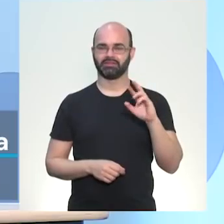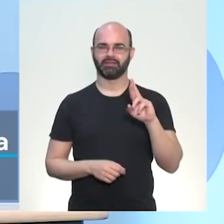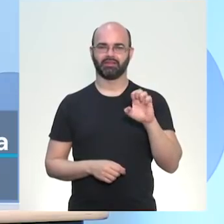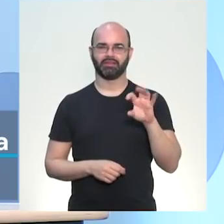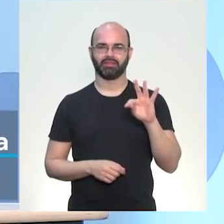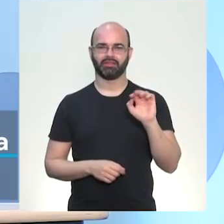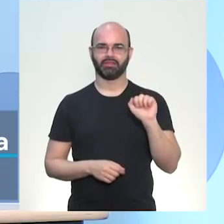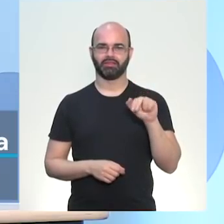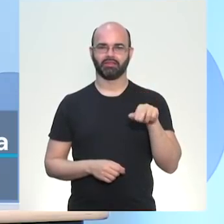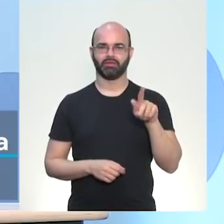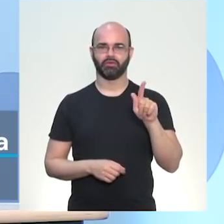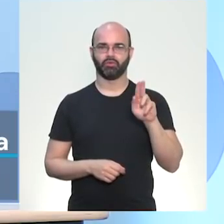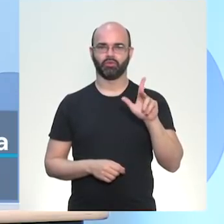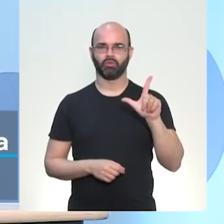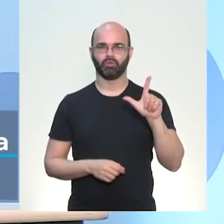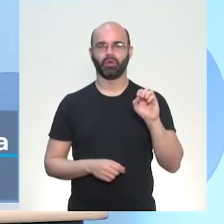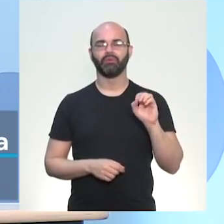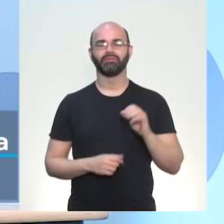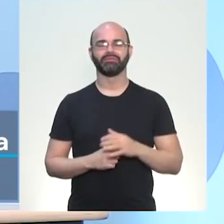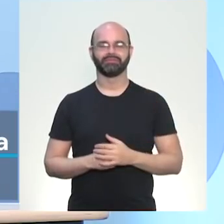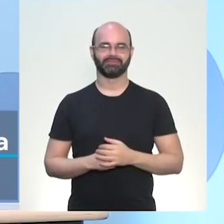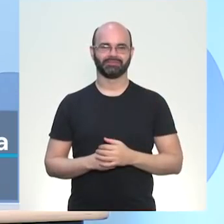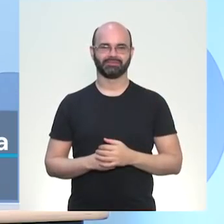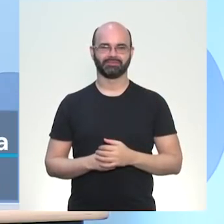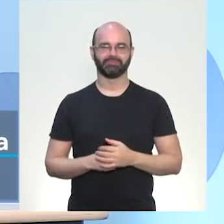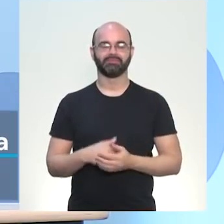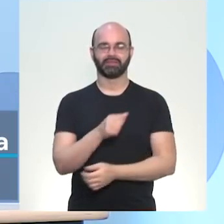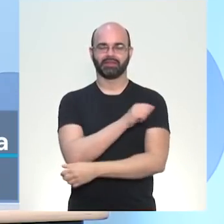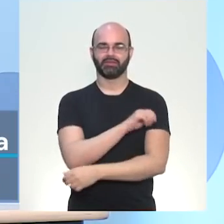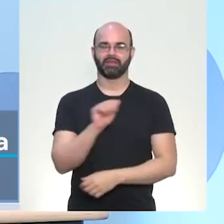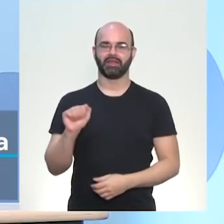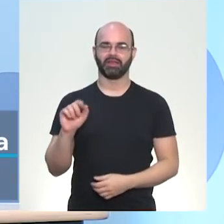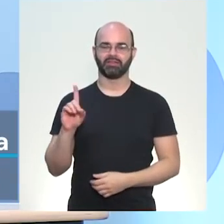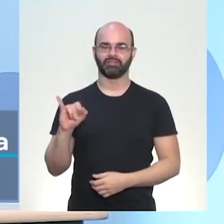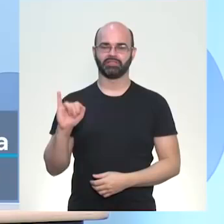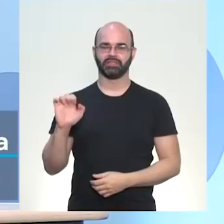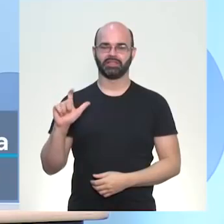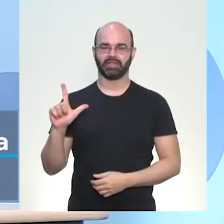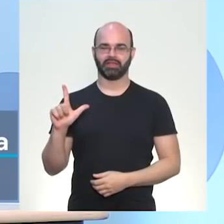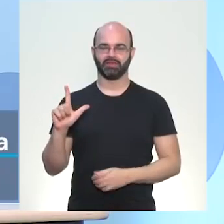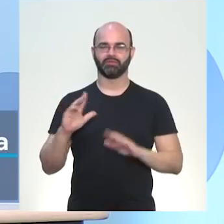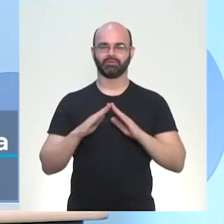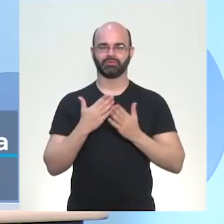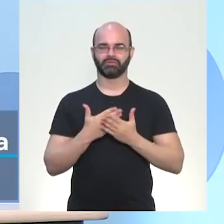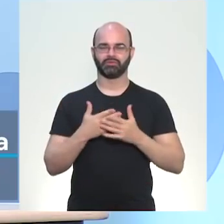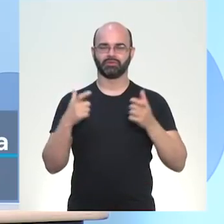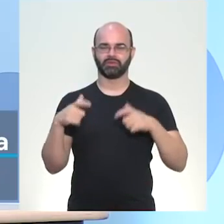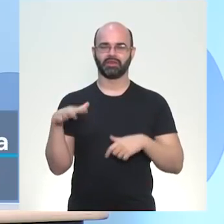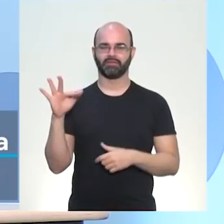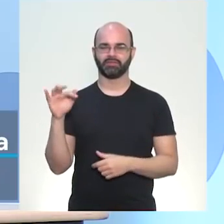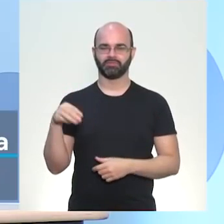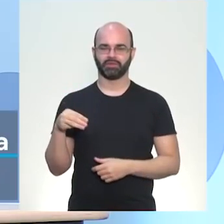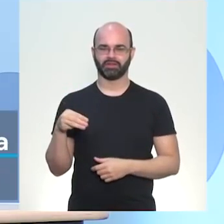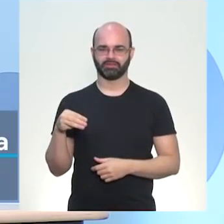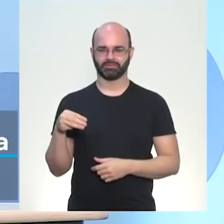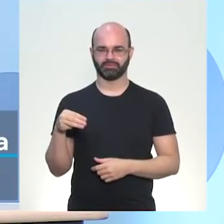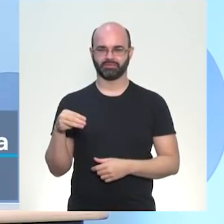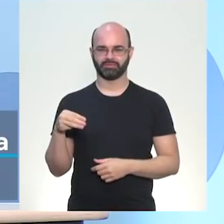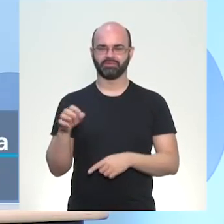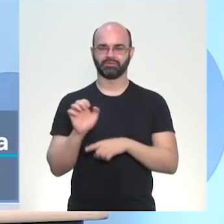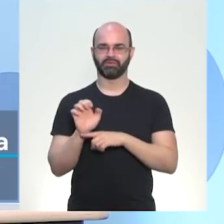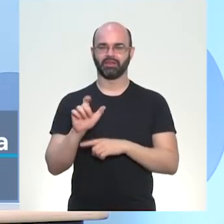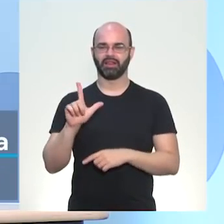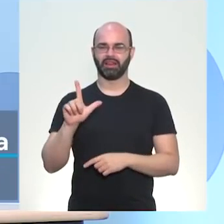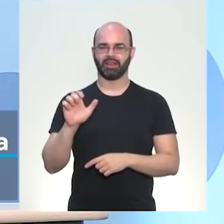né? O aluno Adiel, né? Lá de Francisco Morato, da Escola Estadual